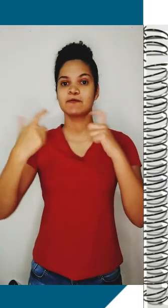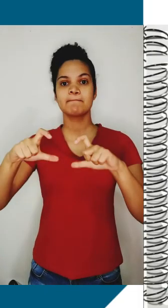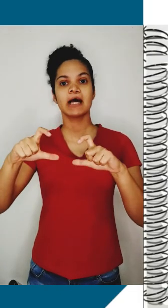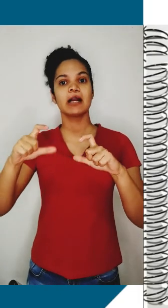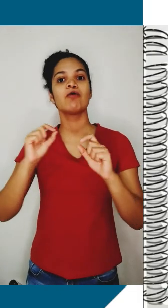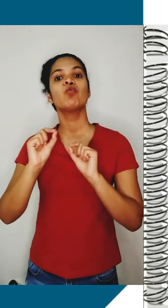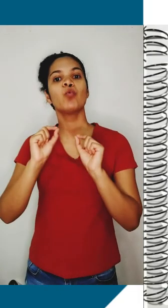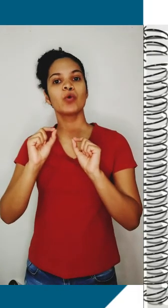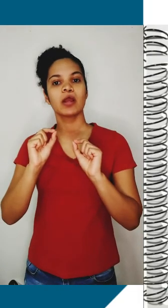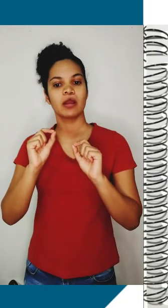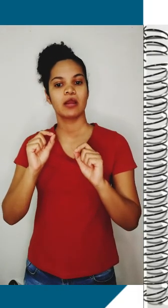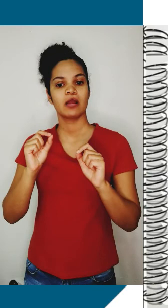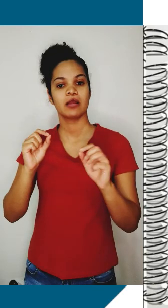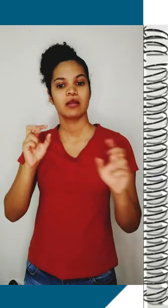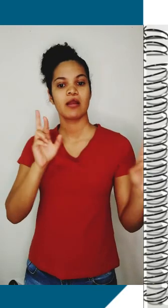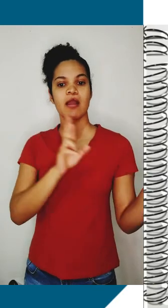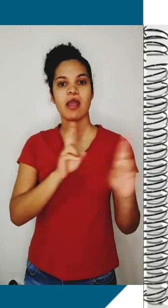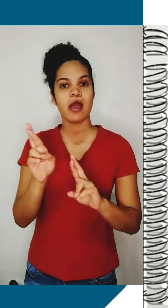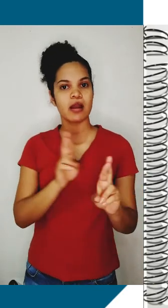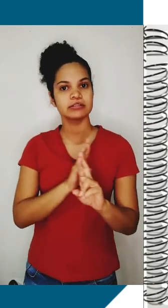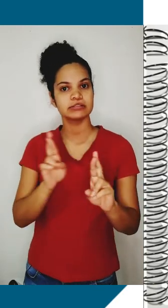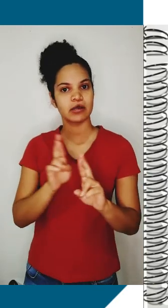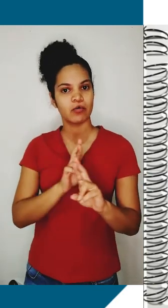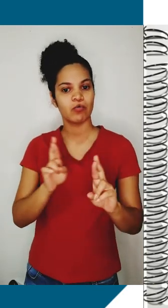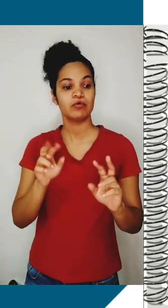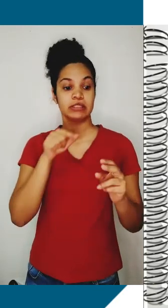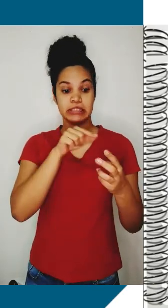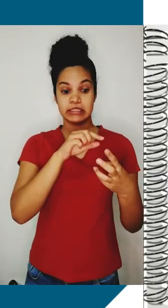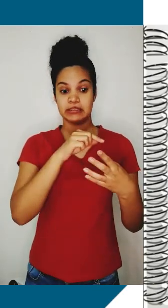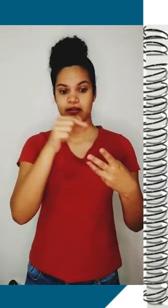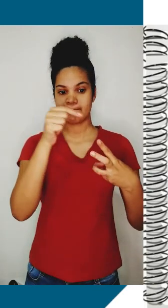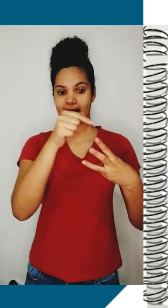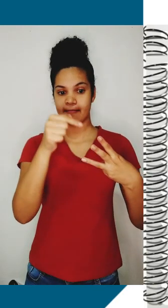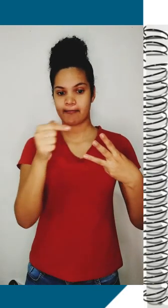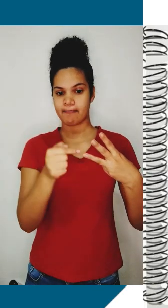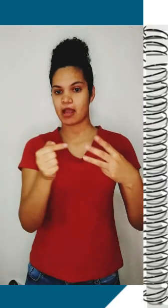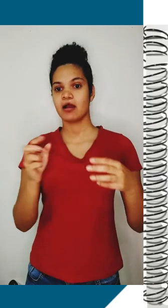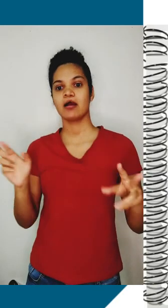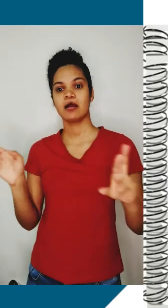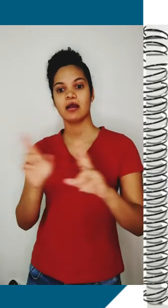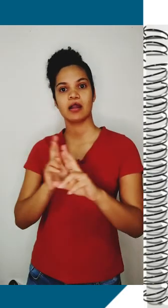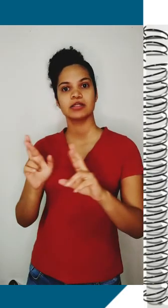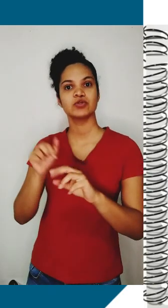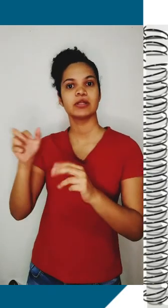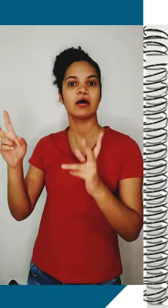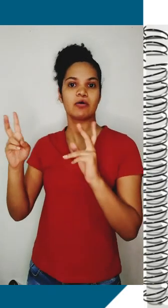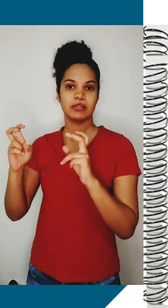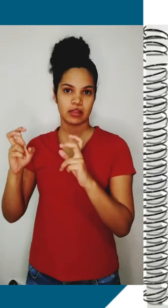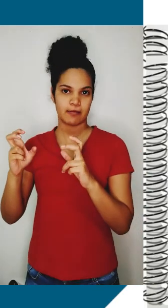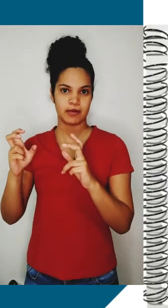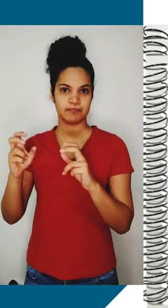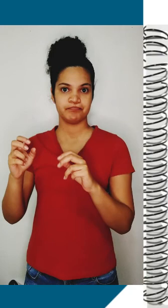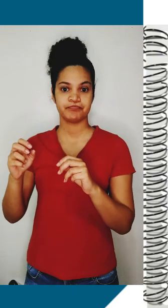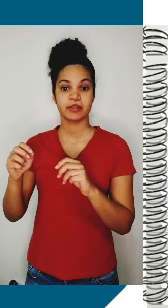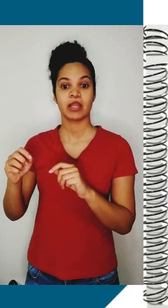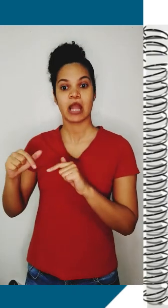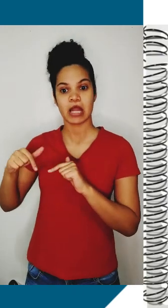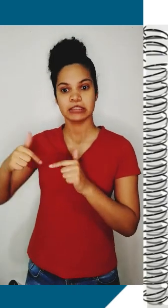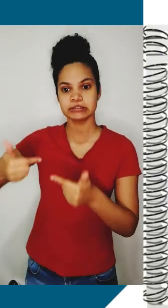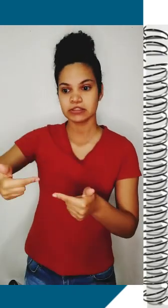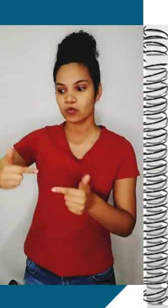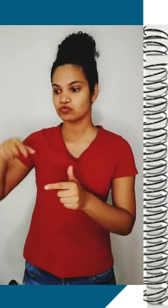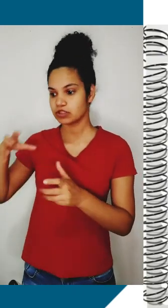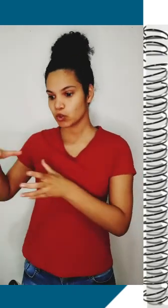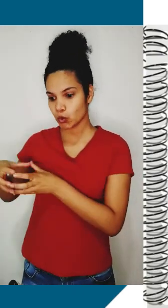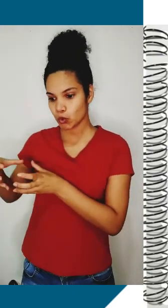um parágrafo que faz essa relação direta dessas cenas ao tema, que é julgar e sentenciar